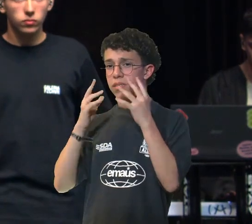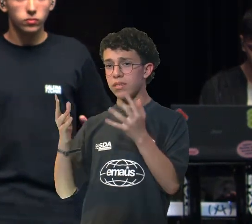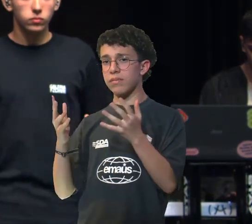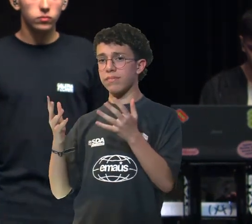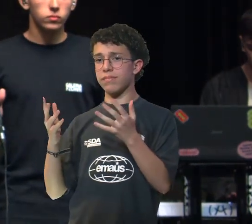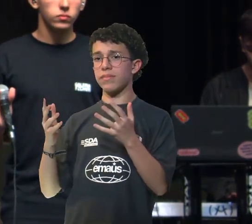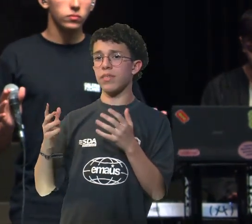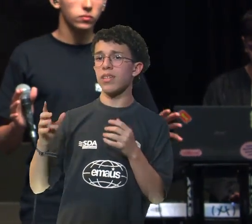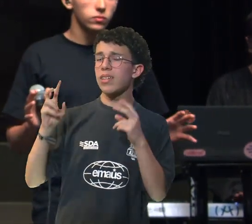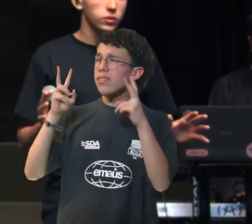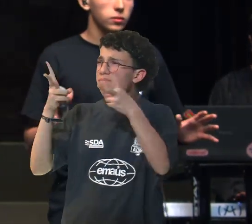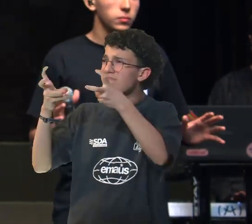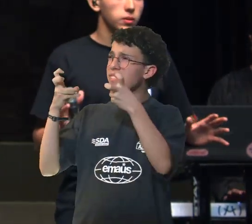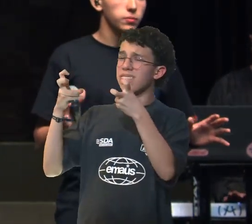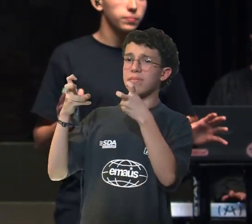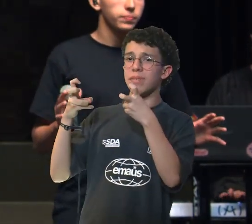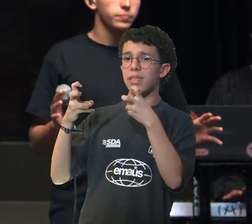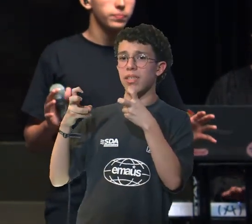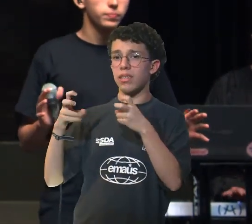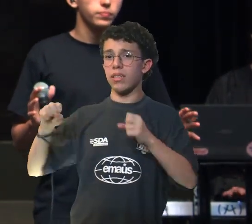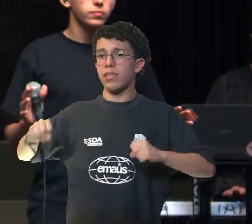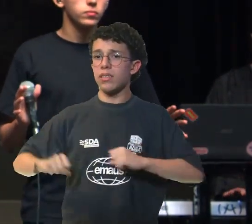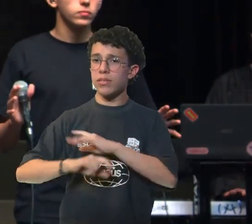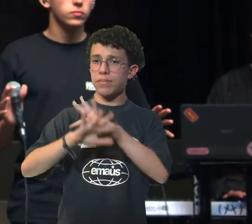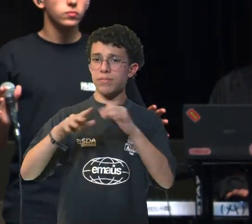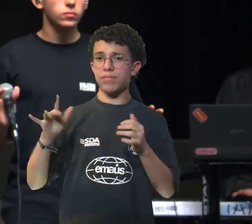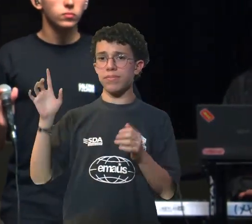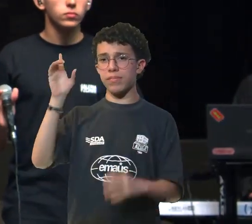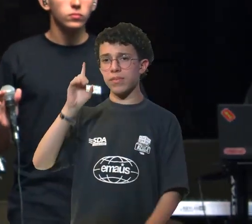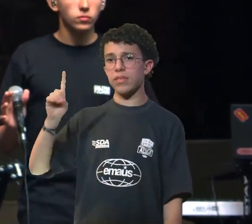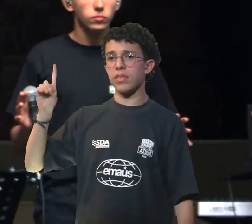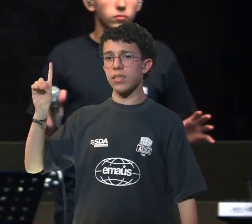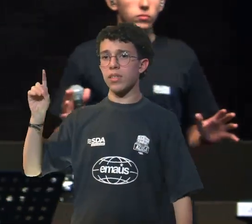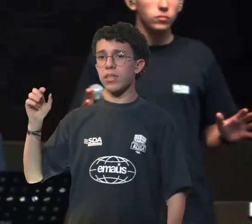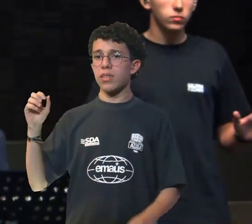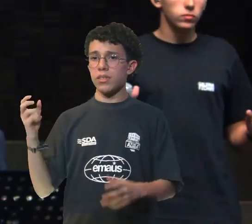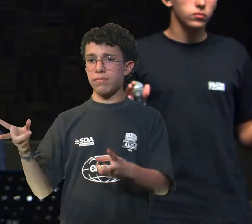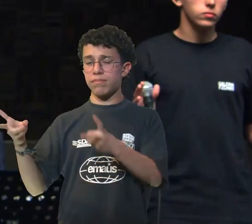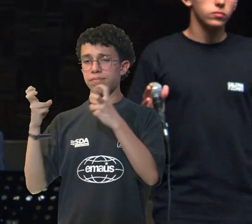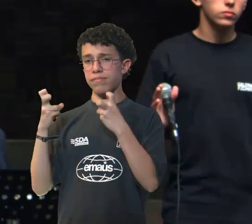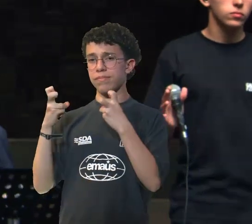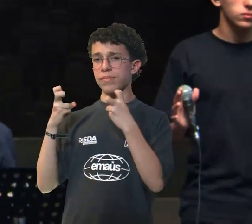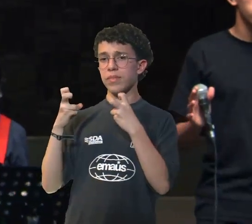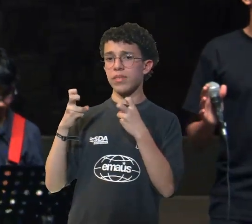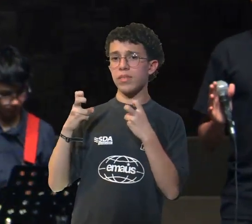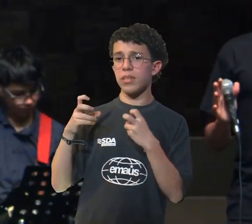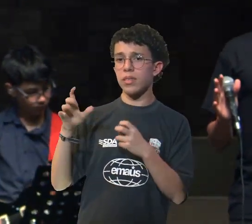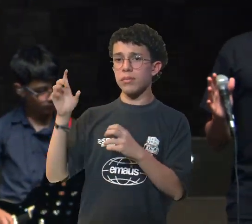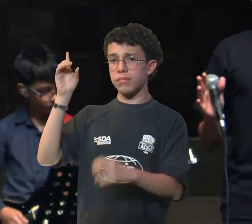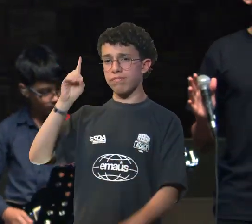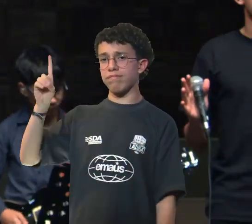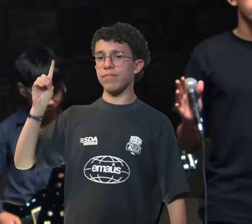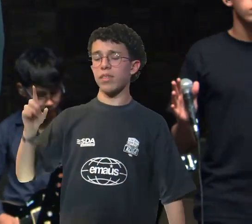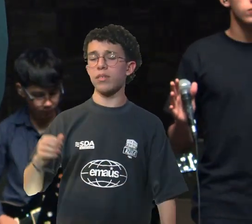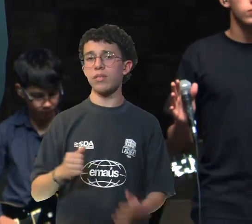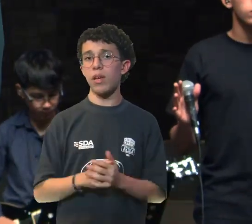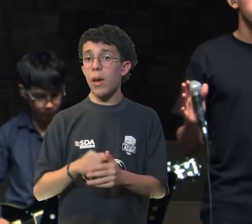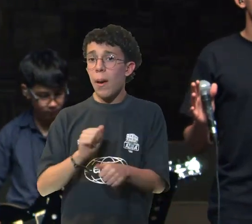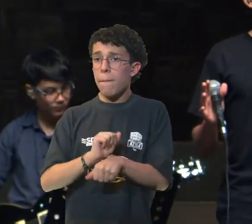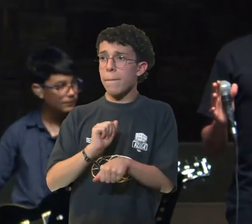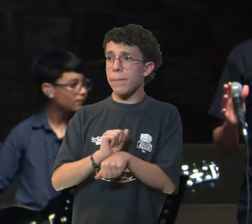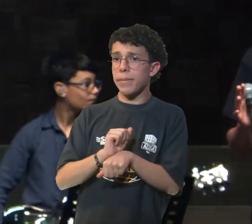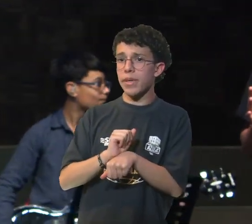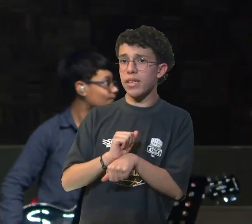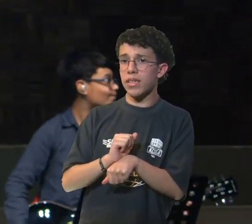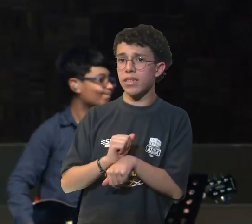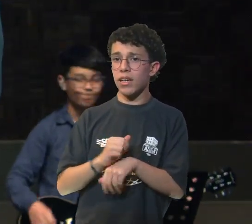ouvir. Parar um pouquinho para ensinar o meu filho a te ouvir. Parar um pouquinho